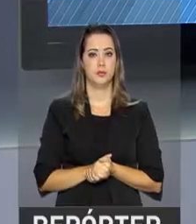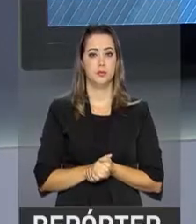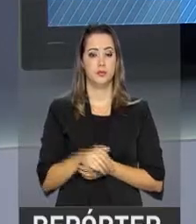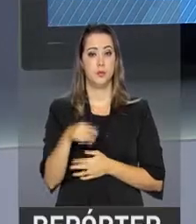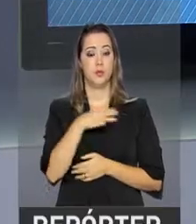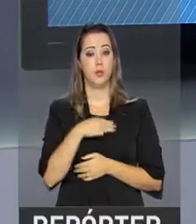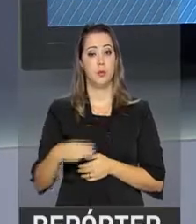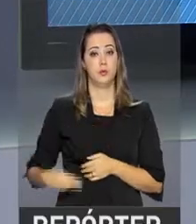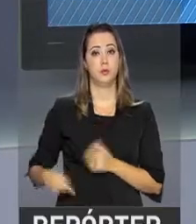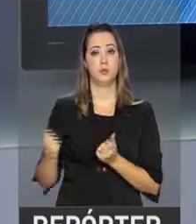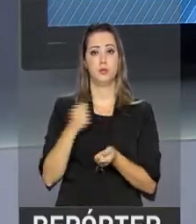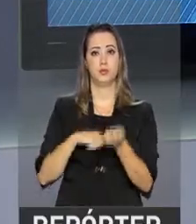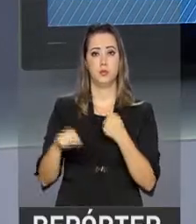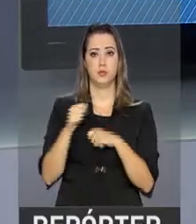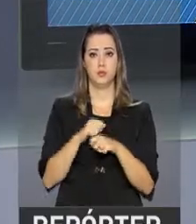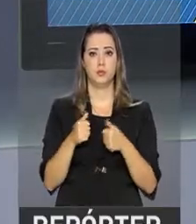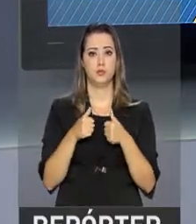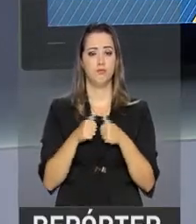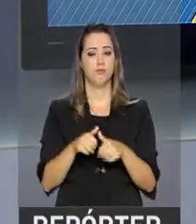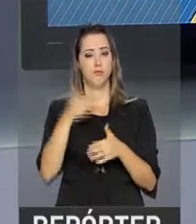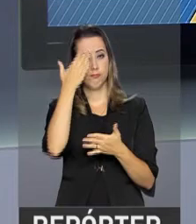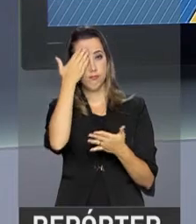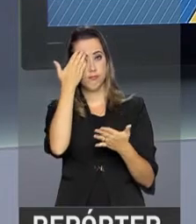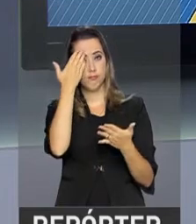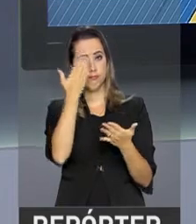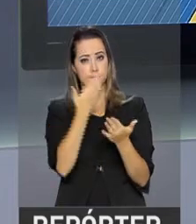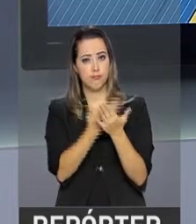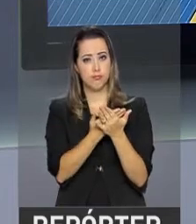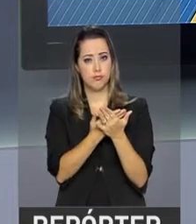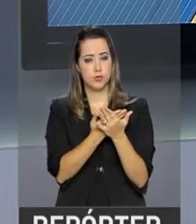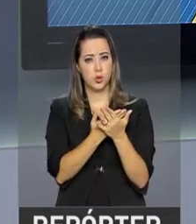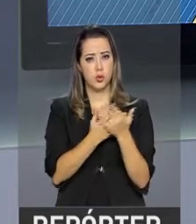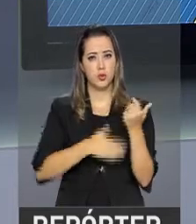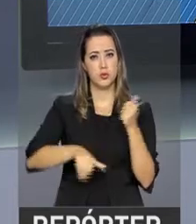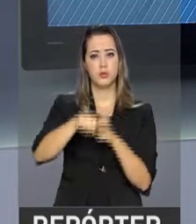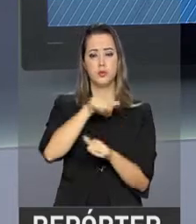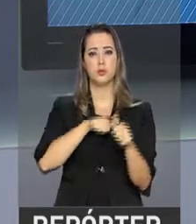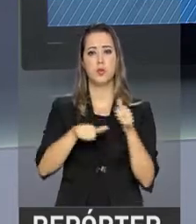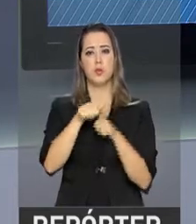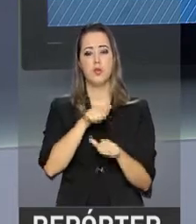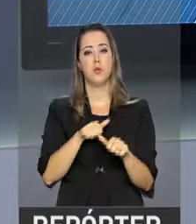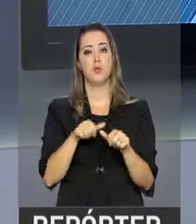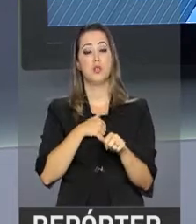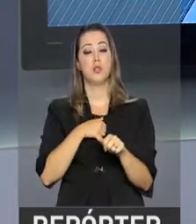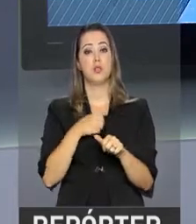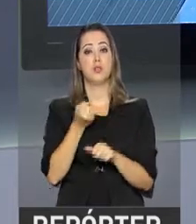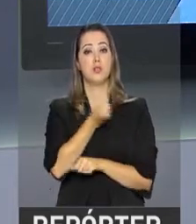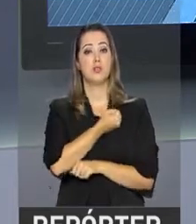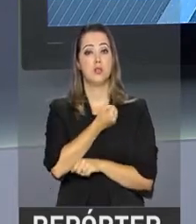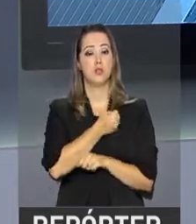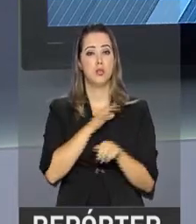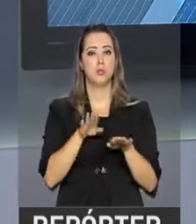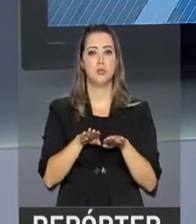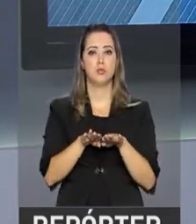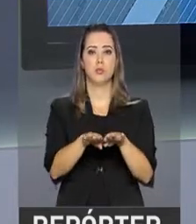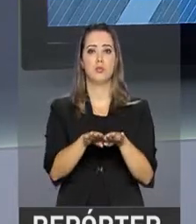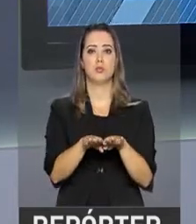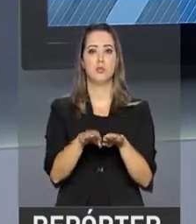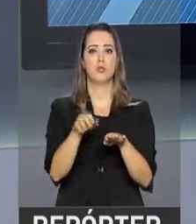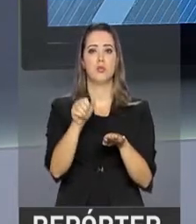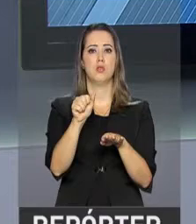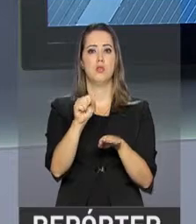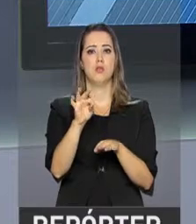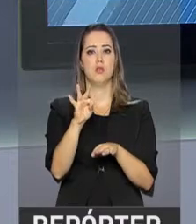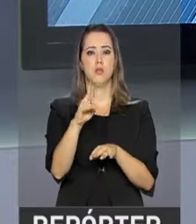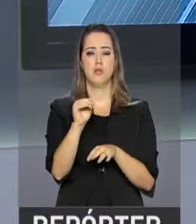o ministro da fazenda e henrique meirelles está otimista em relação à mudança do rating do brasil para estável pela agência